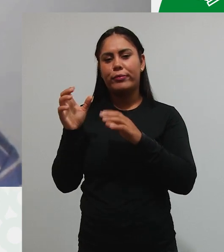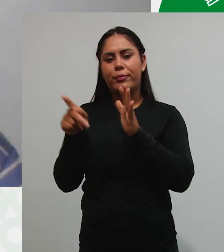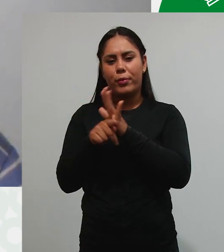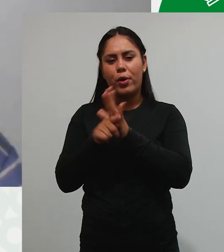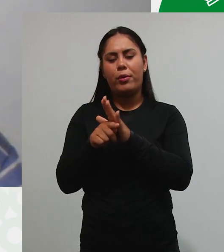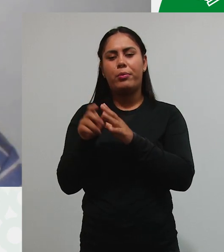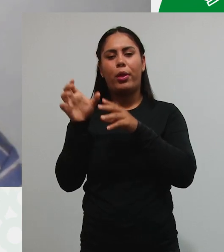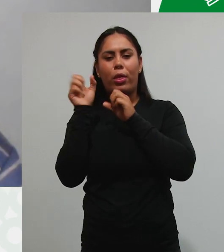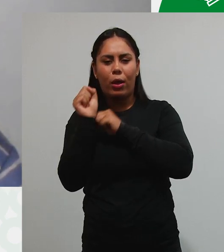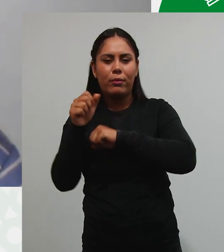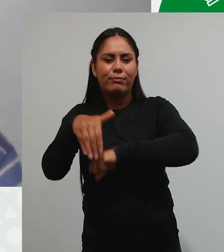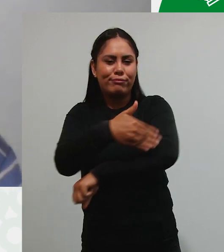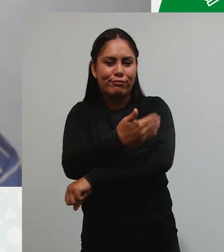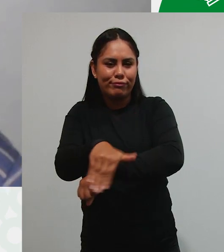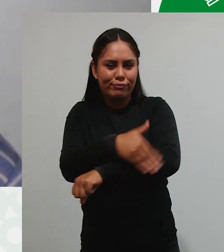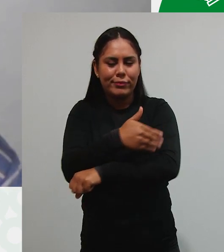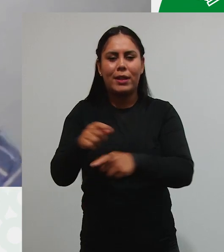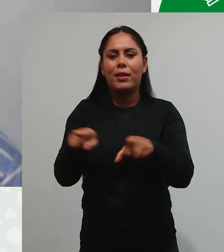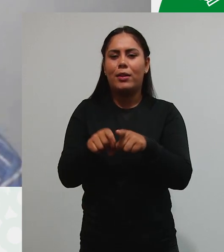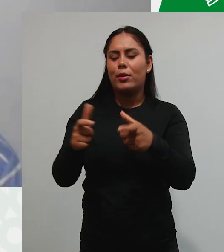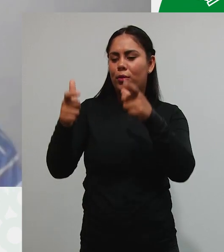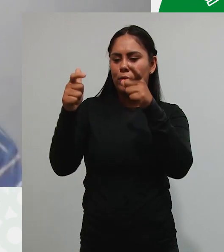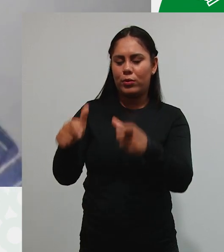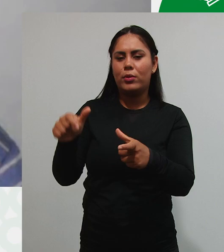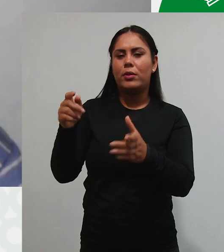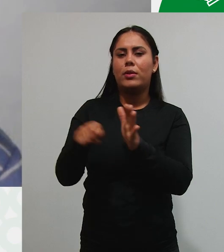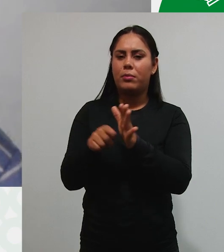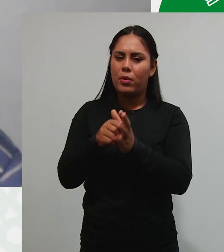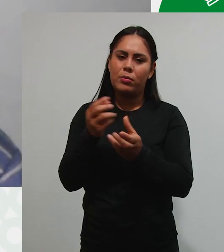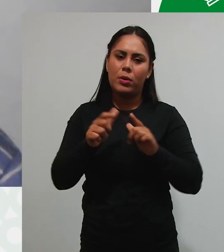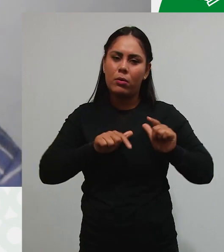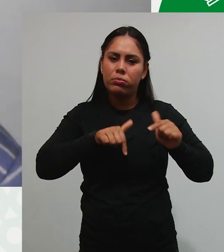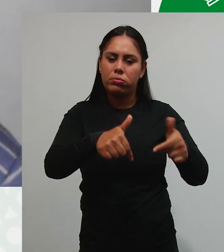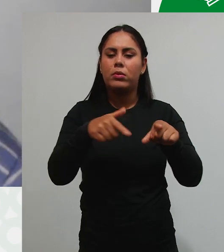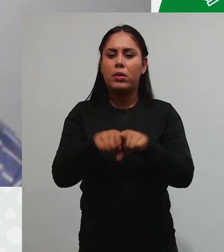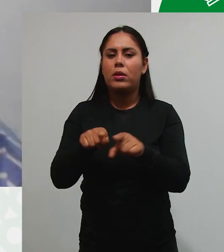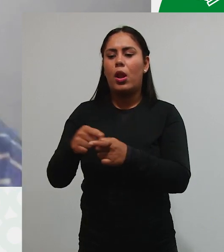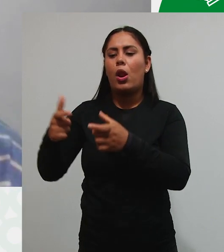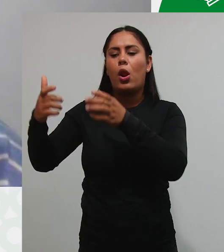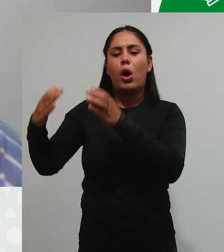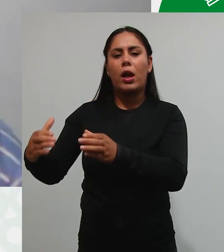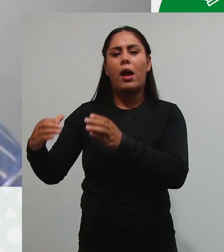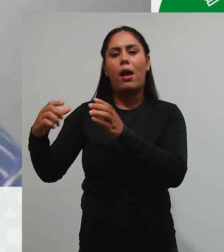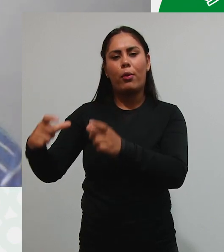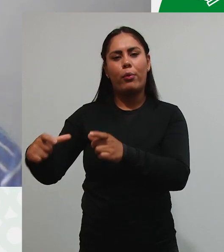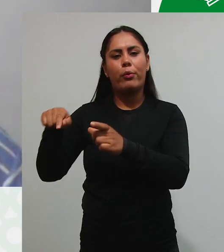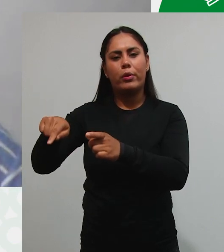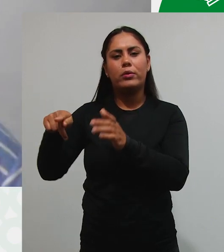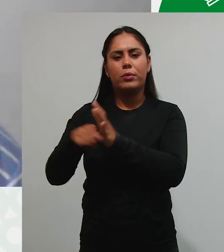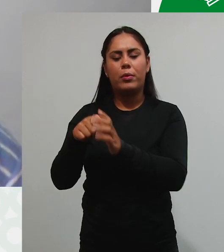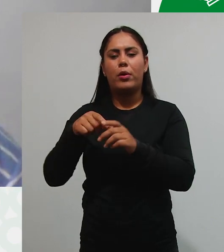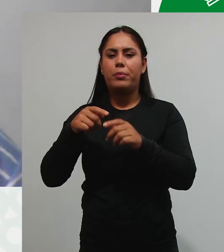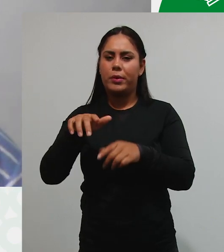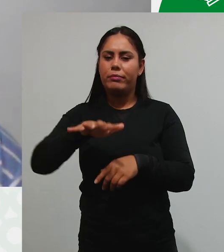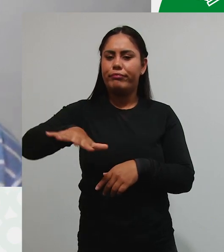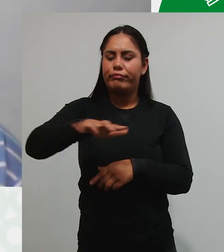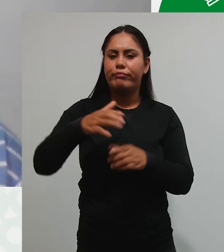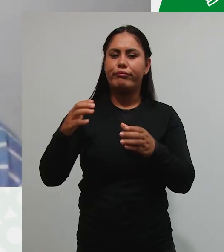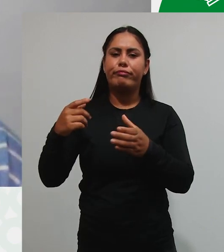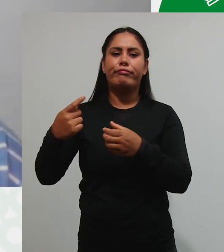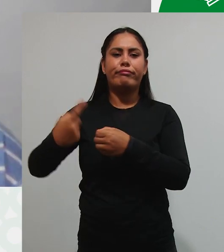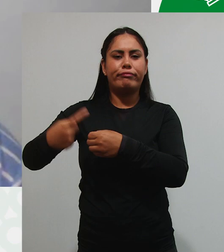ocupação do espaço público, tática de sobrevivência e ocupação do espaço público urbano. E que, para mim, é um dos trabalhos